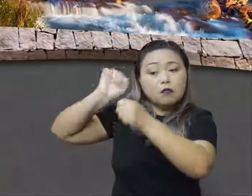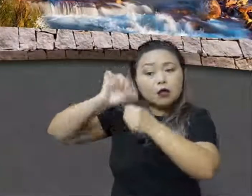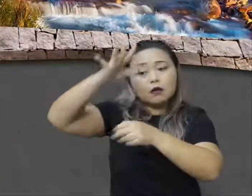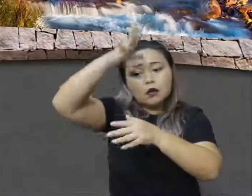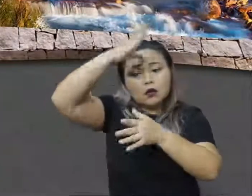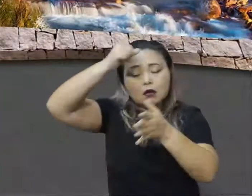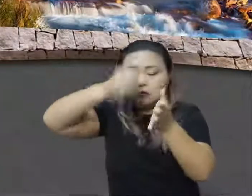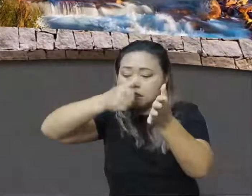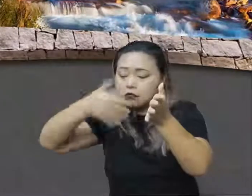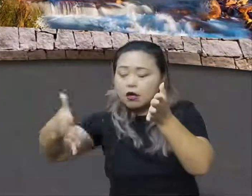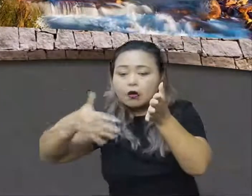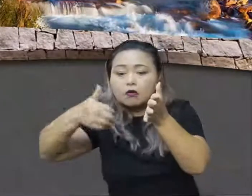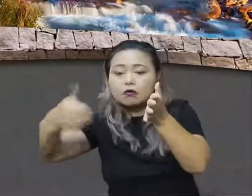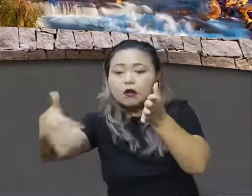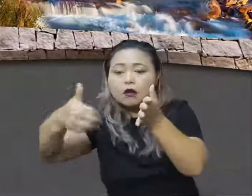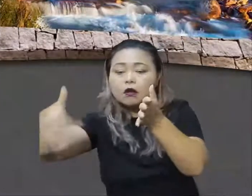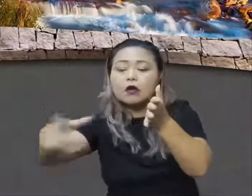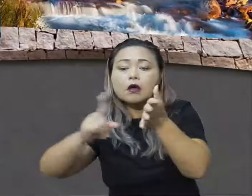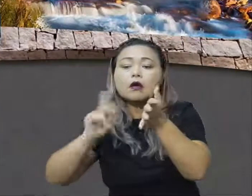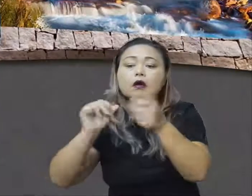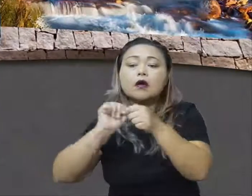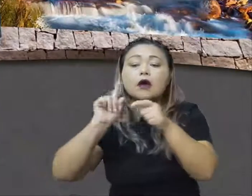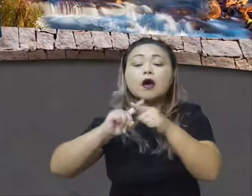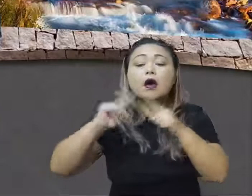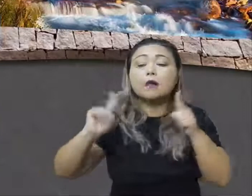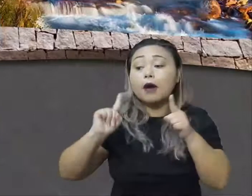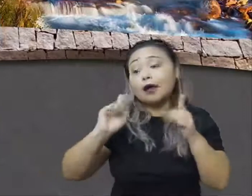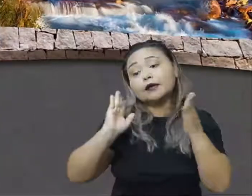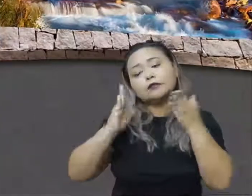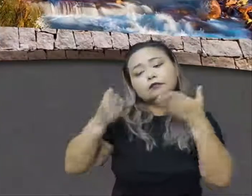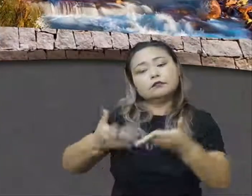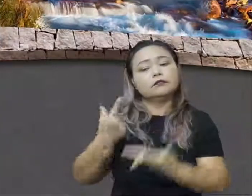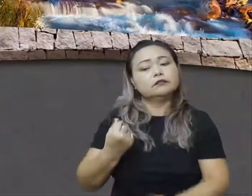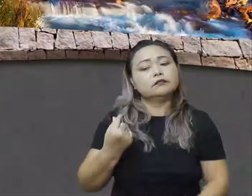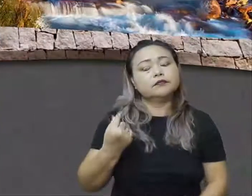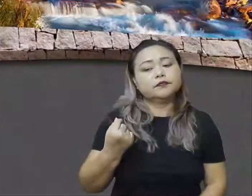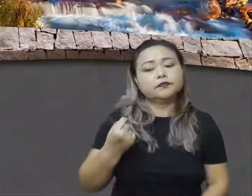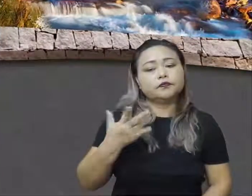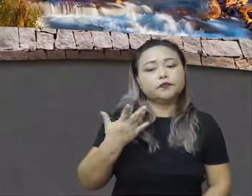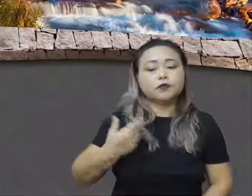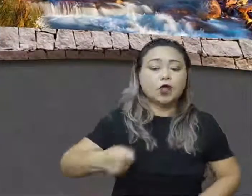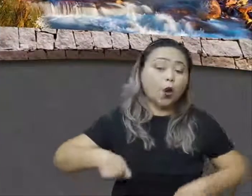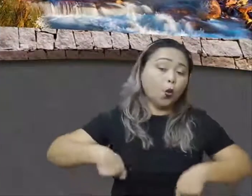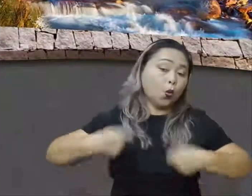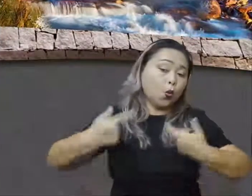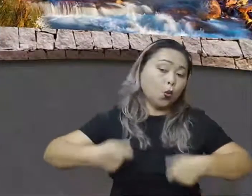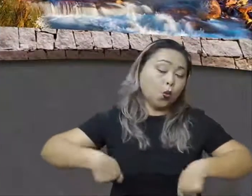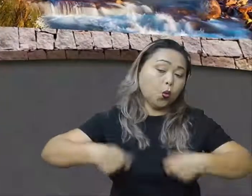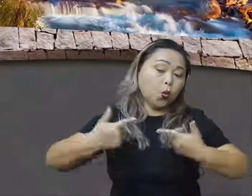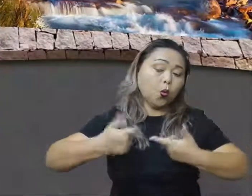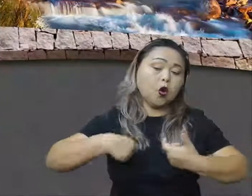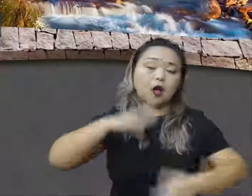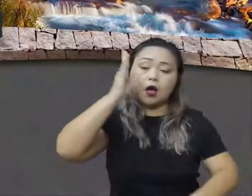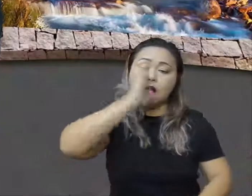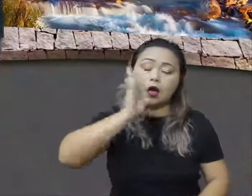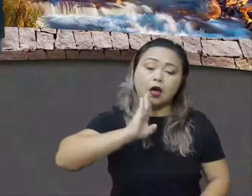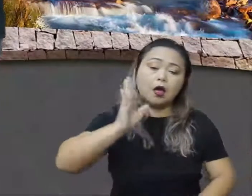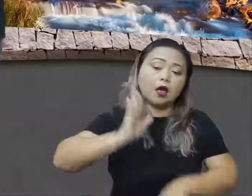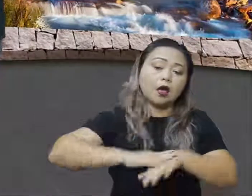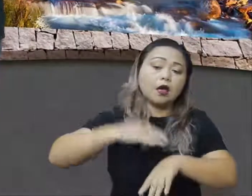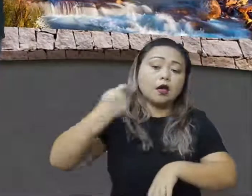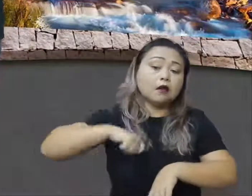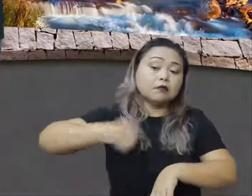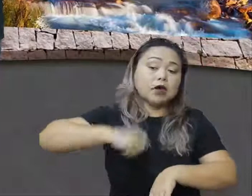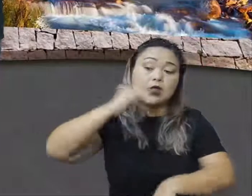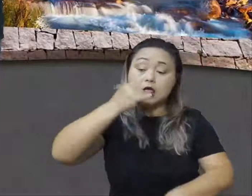Amazonas. Mas devido ao capitalismo, ao consumo, o Brasil, precisando de mais